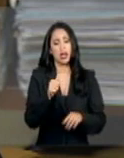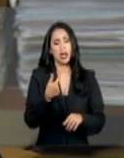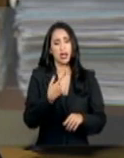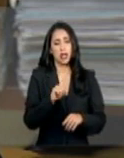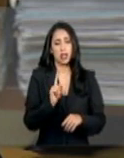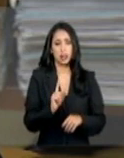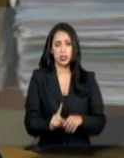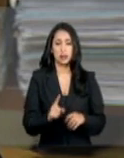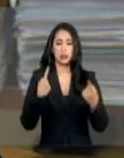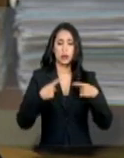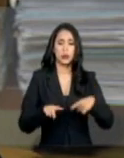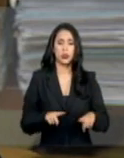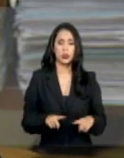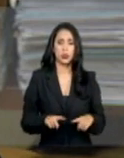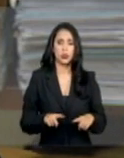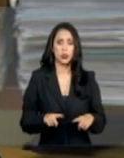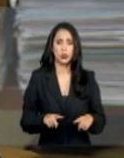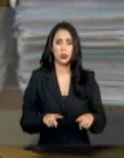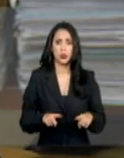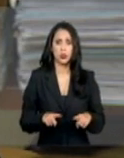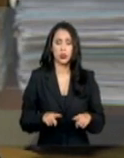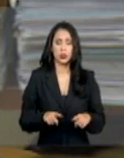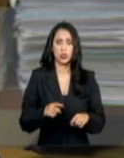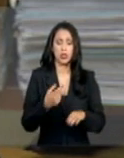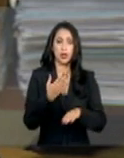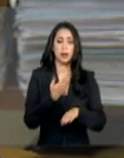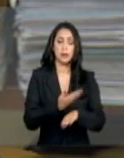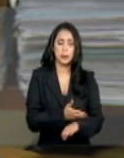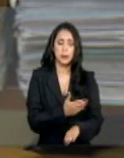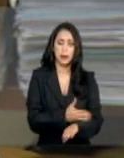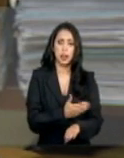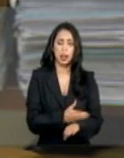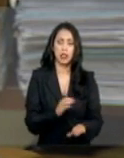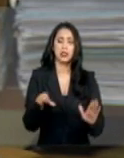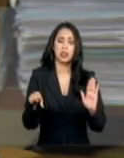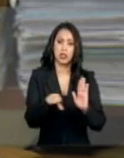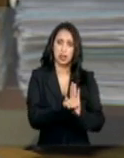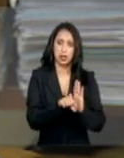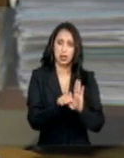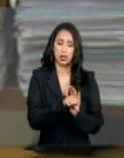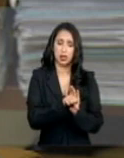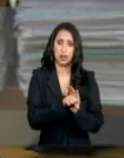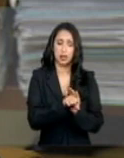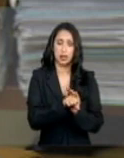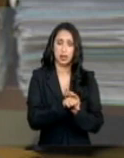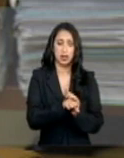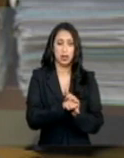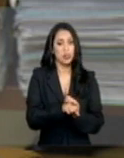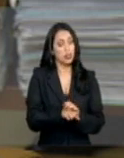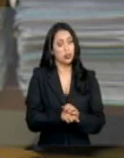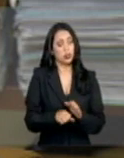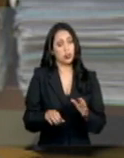contra práticas de caráter criminosas de gato transnacional